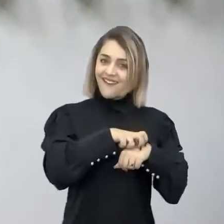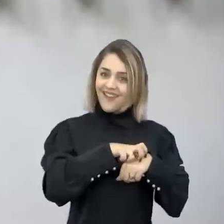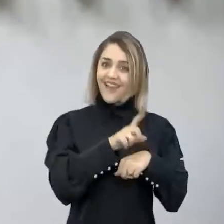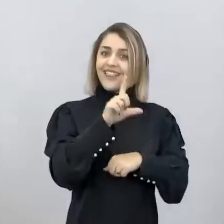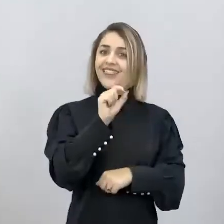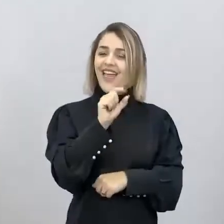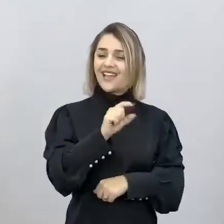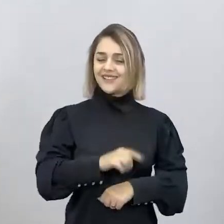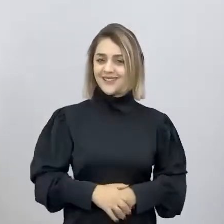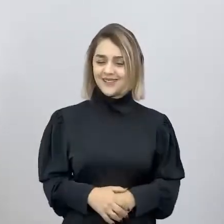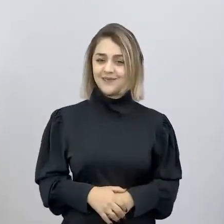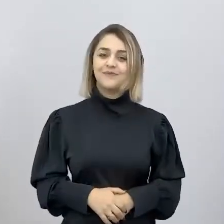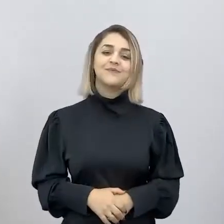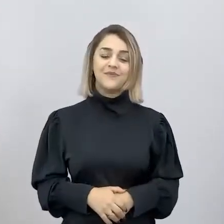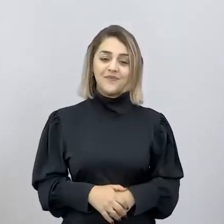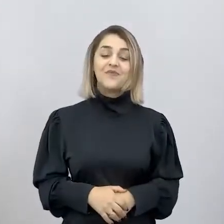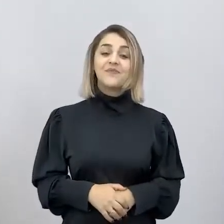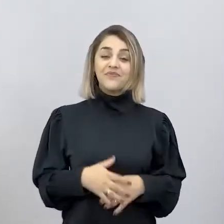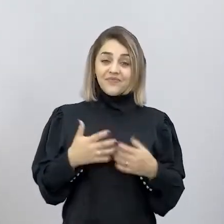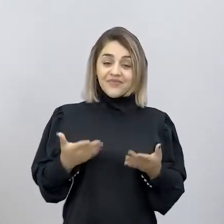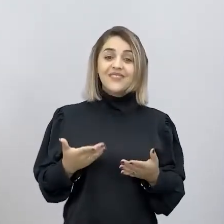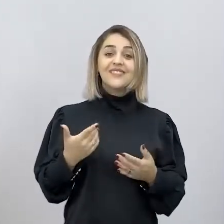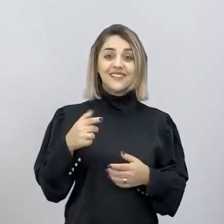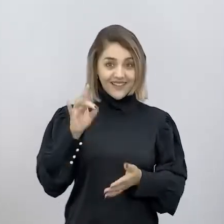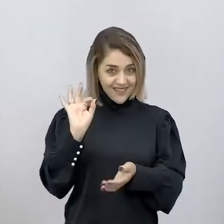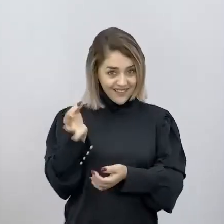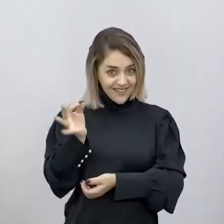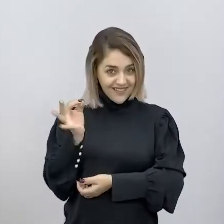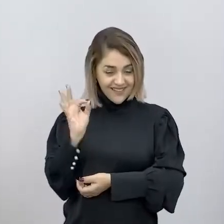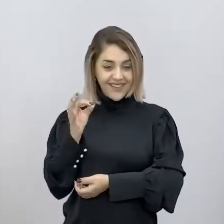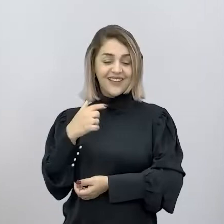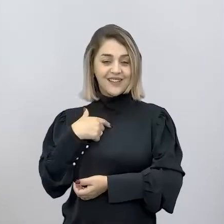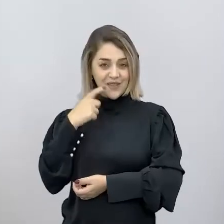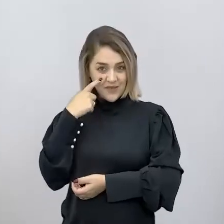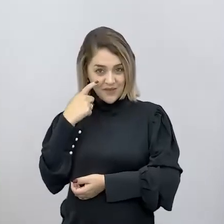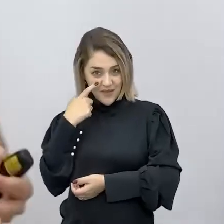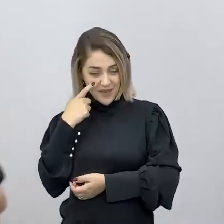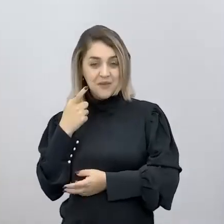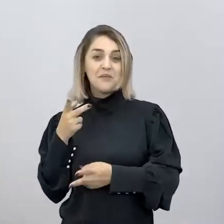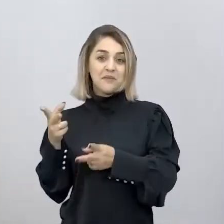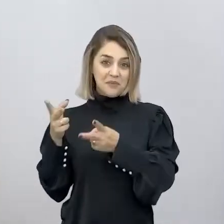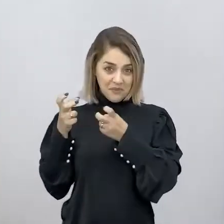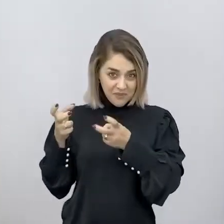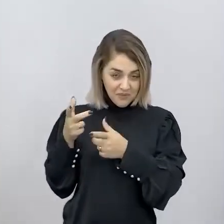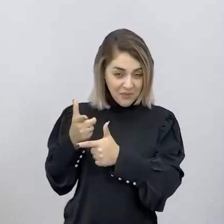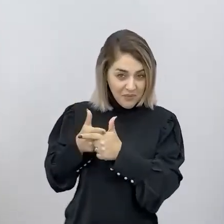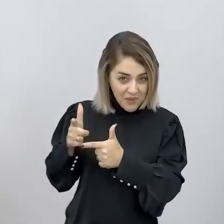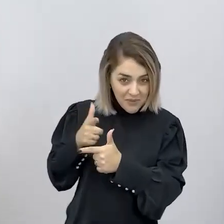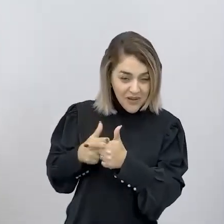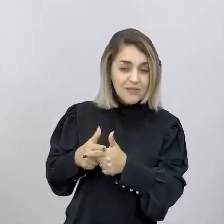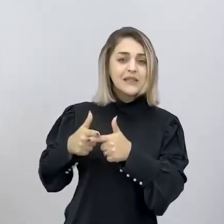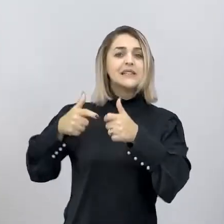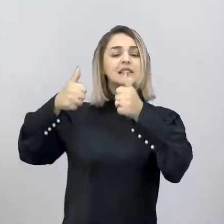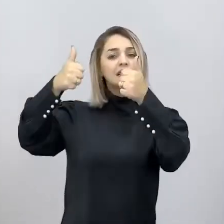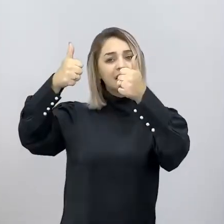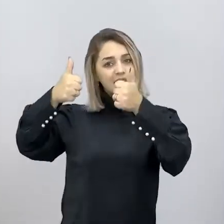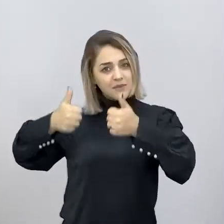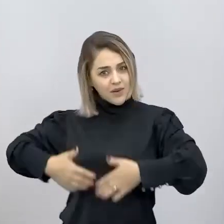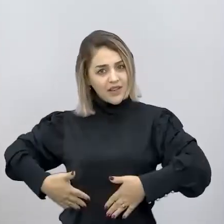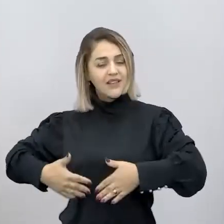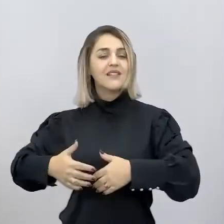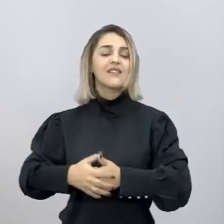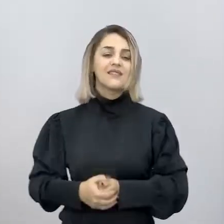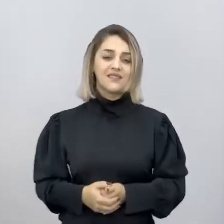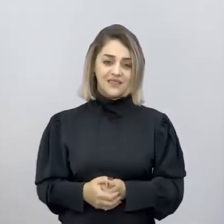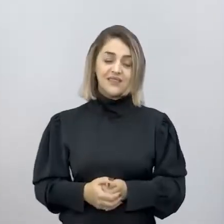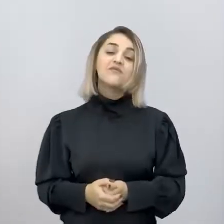façam, exatamente. Então, demos o problema, exemplificamos o problema, falamos qual é a voz que fala